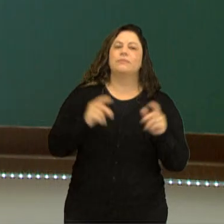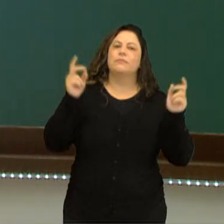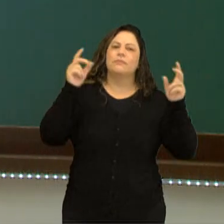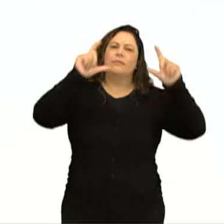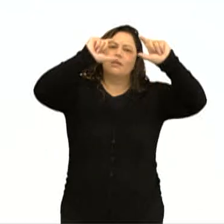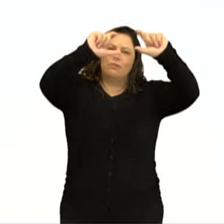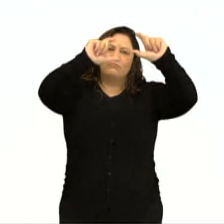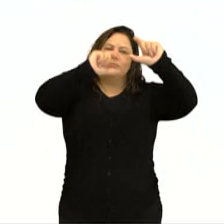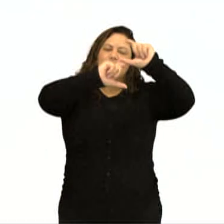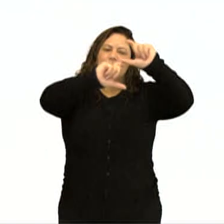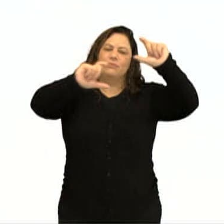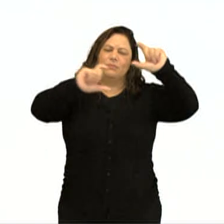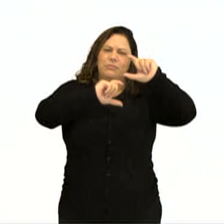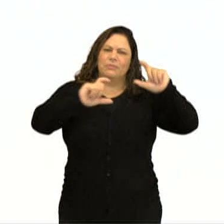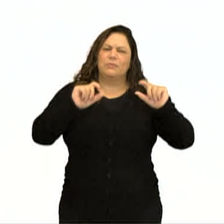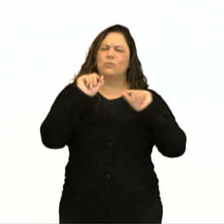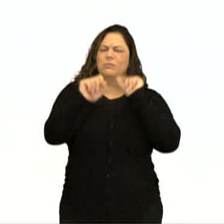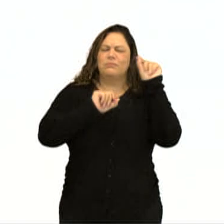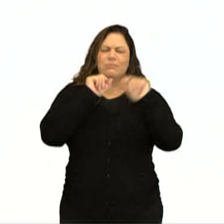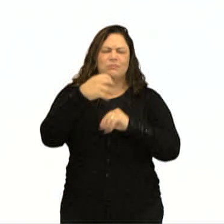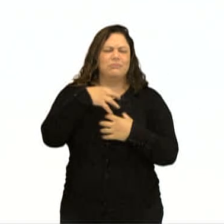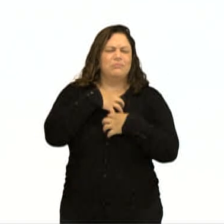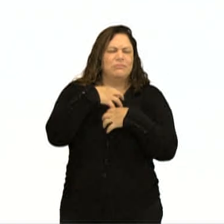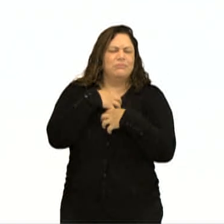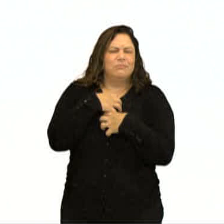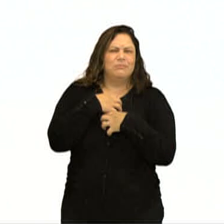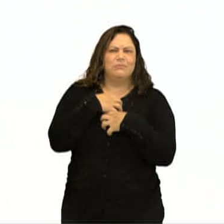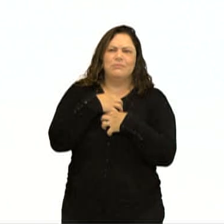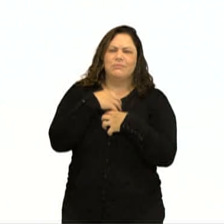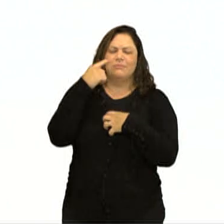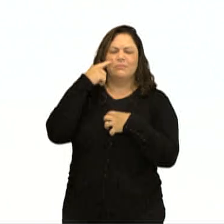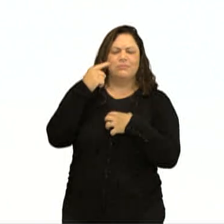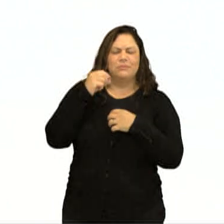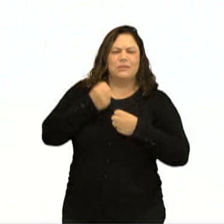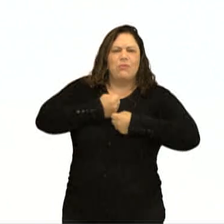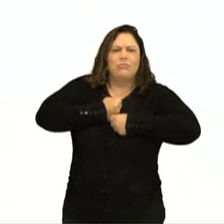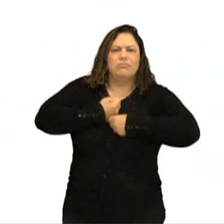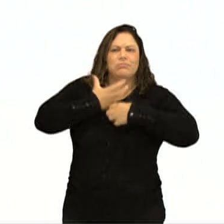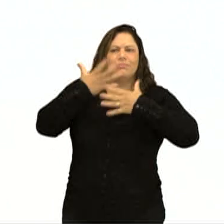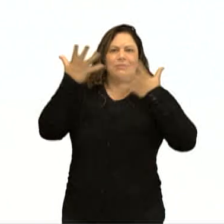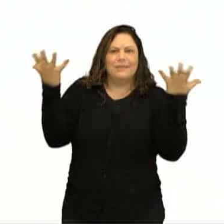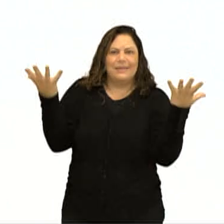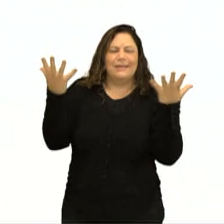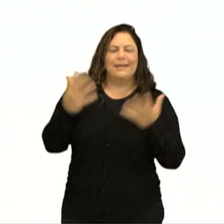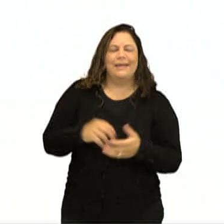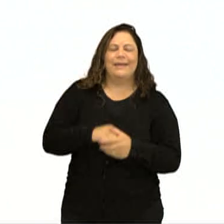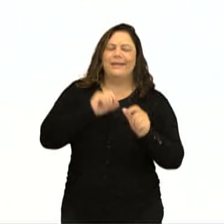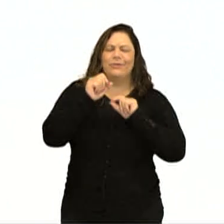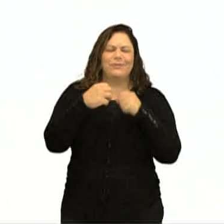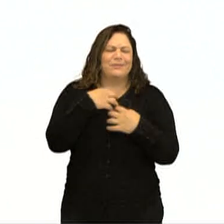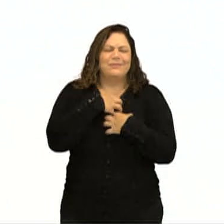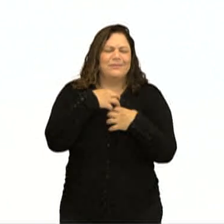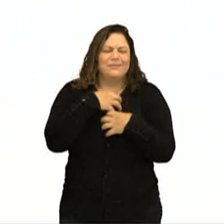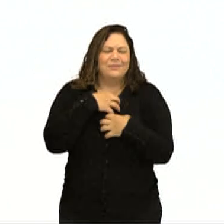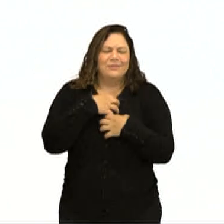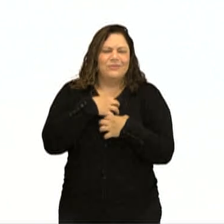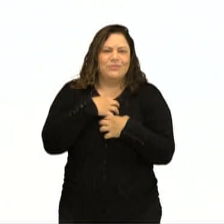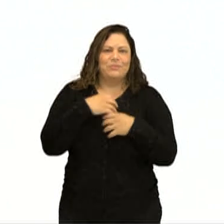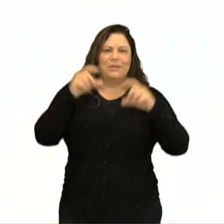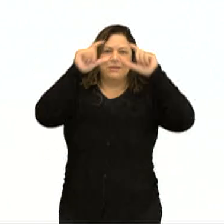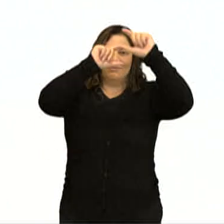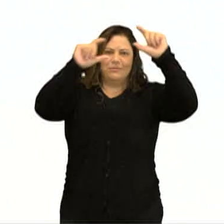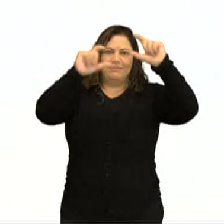versos destacados, que sensações o eu lírico sente ao se declarar? Então perceba quais são os sentimentos nesses